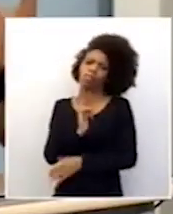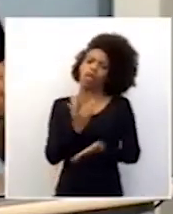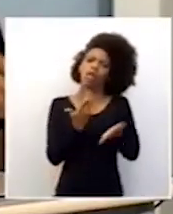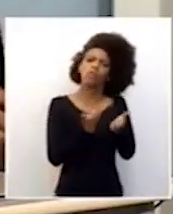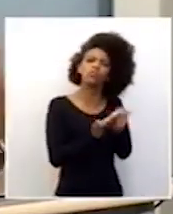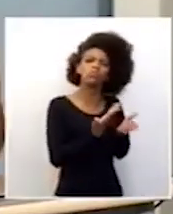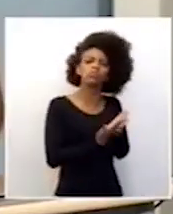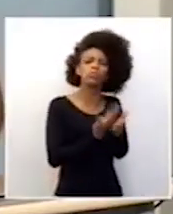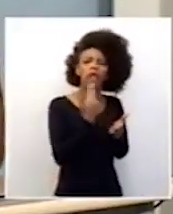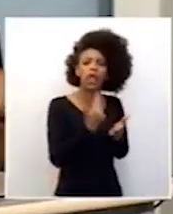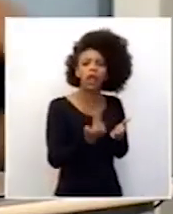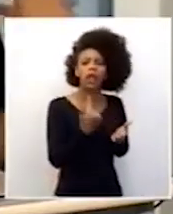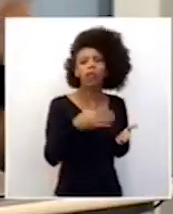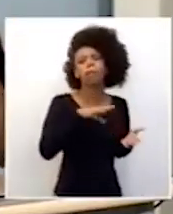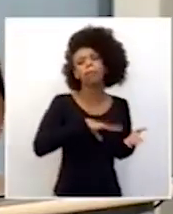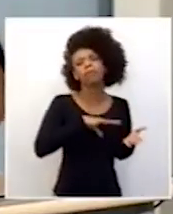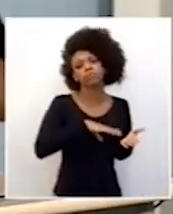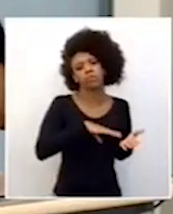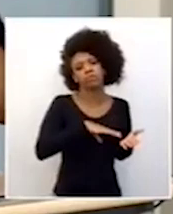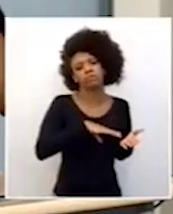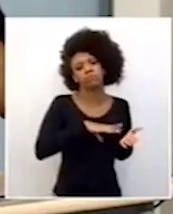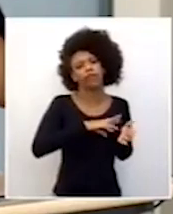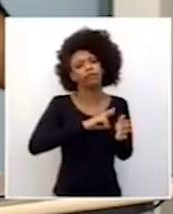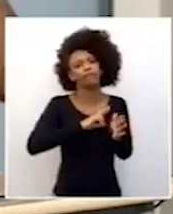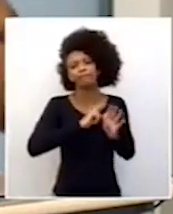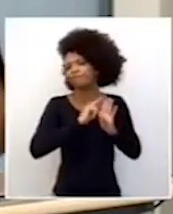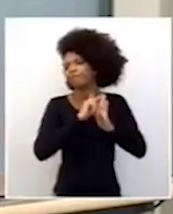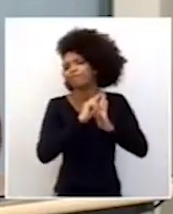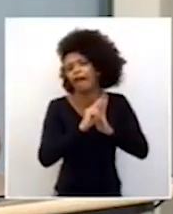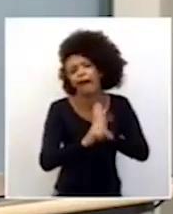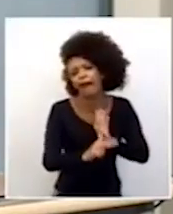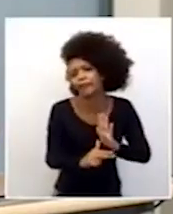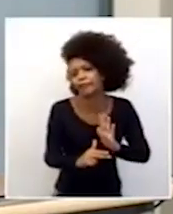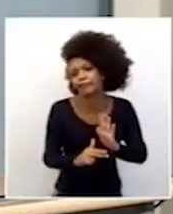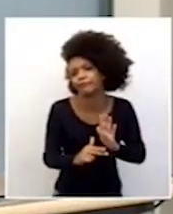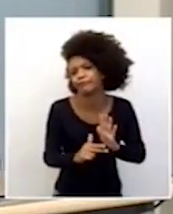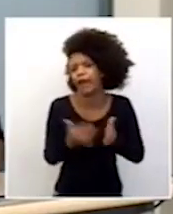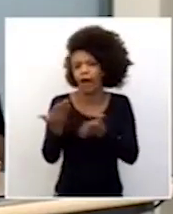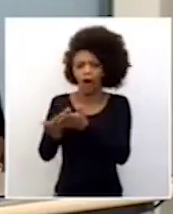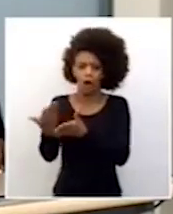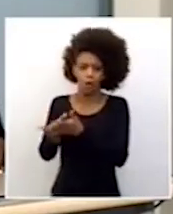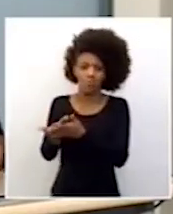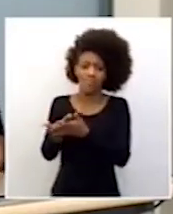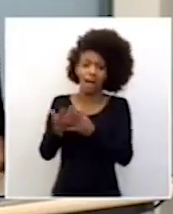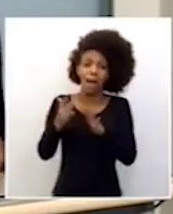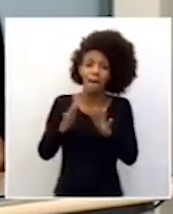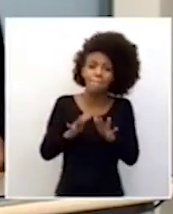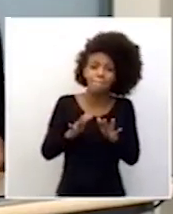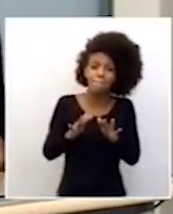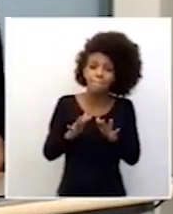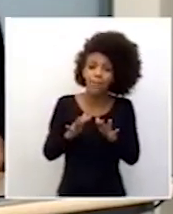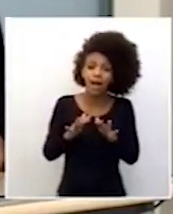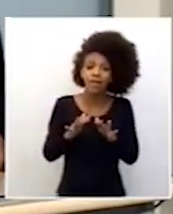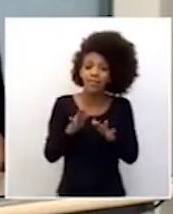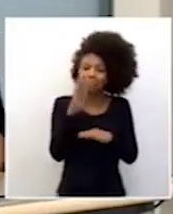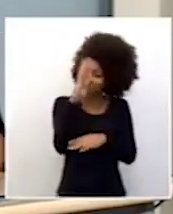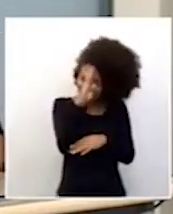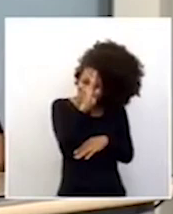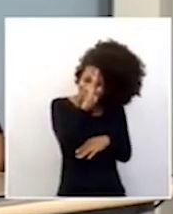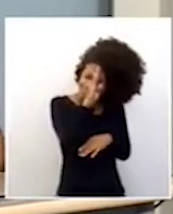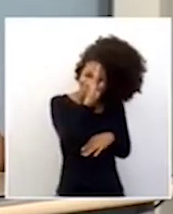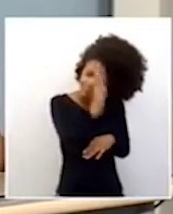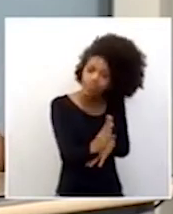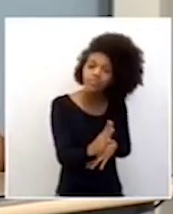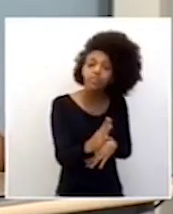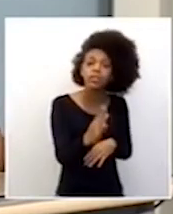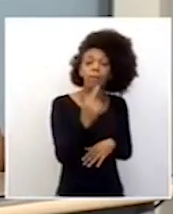da língua portuguesa a gente faz diversas aulas, mas vocês ainda não estudam especificamente a